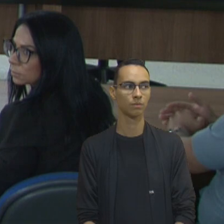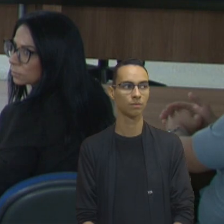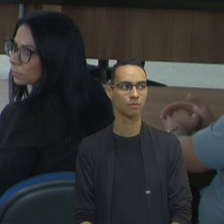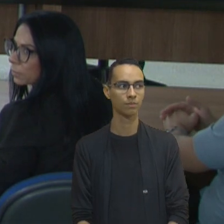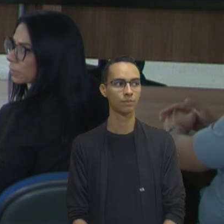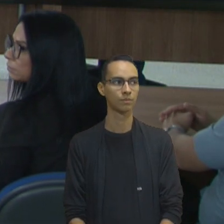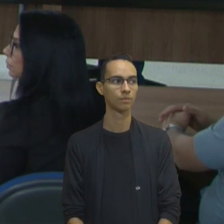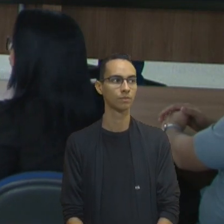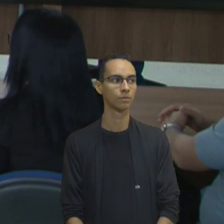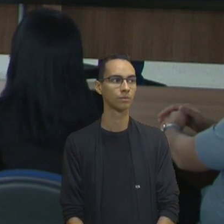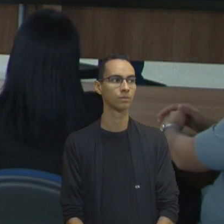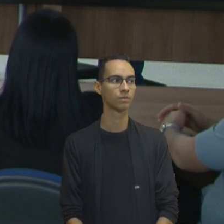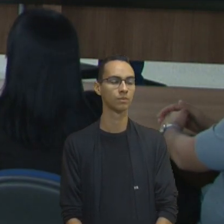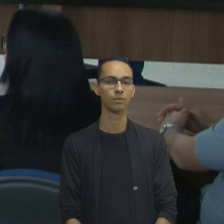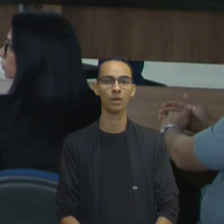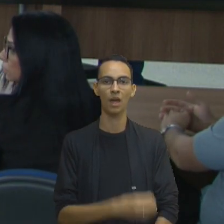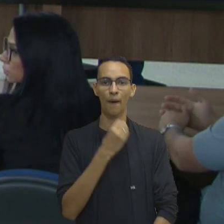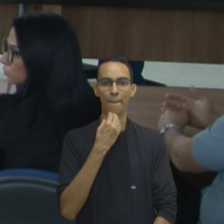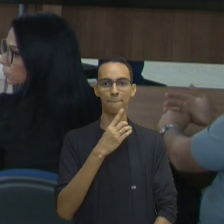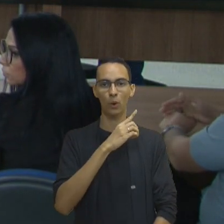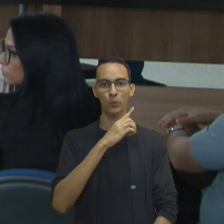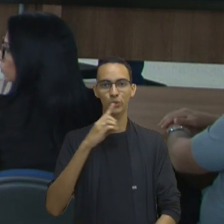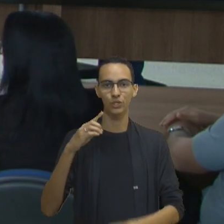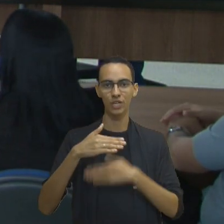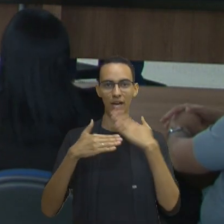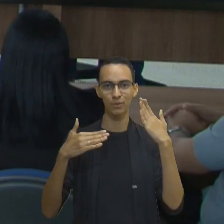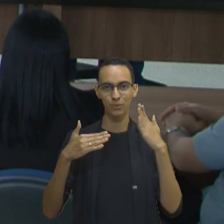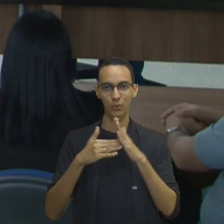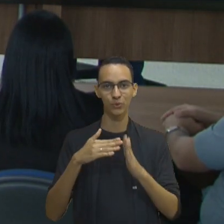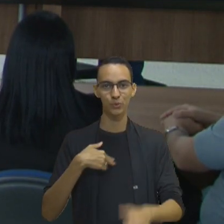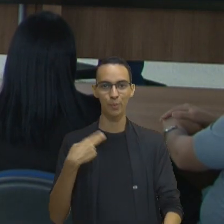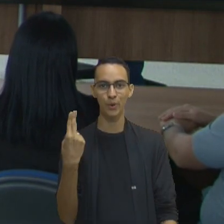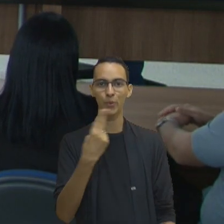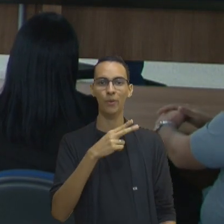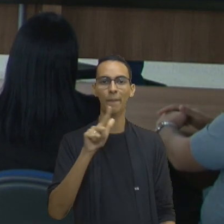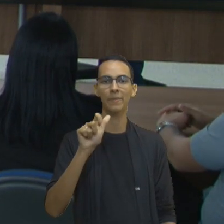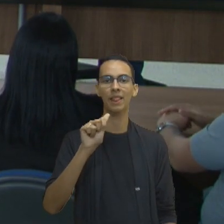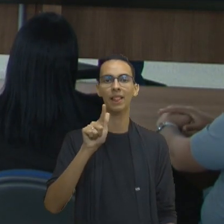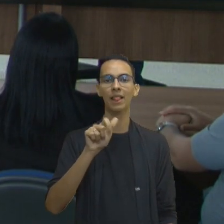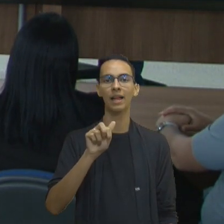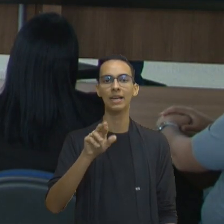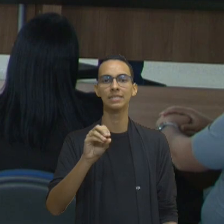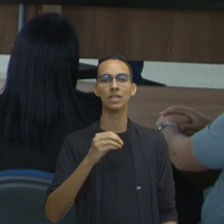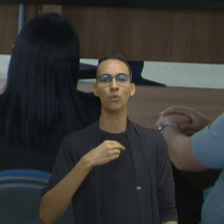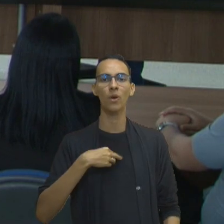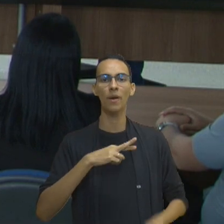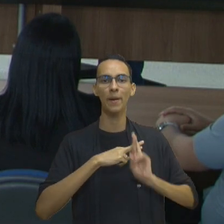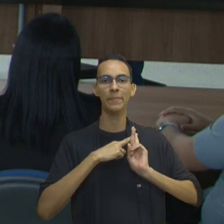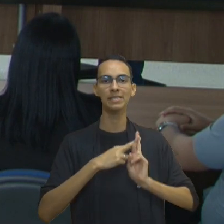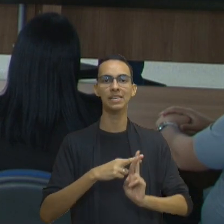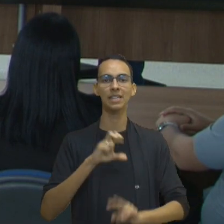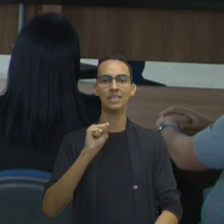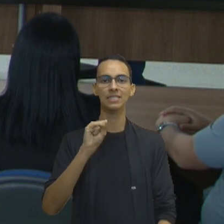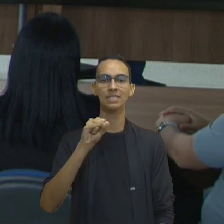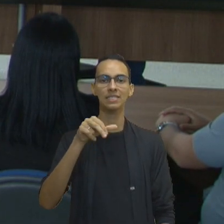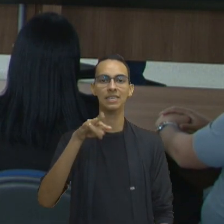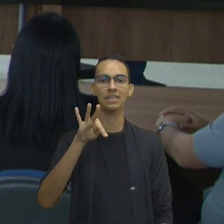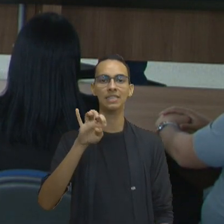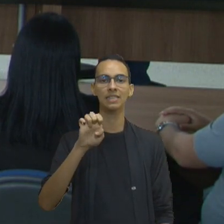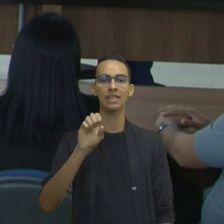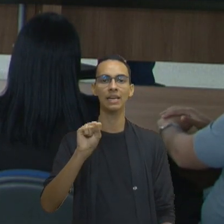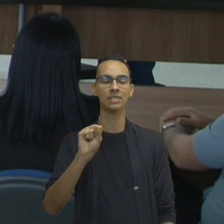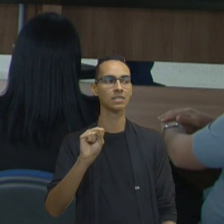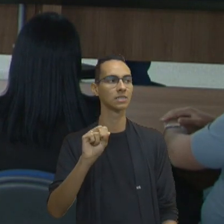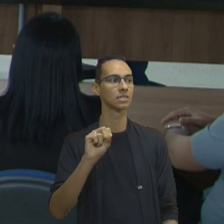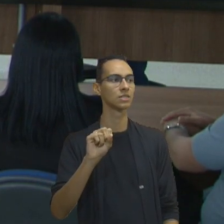Bom dia a todos e a todas. Meu nome é Lázaro, sou representante do Sintete UFO, Uberlândia, Sindicato dos Técnicos